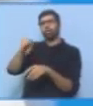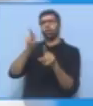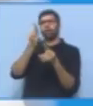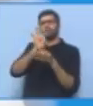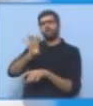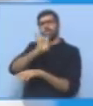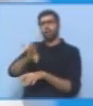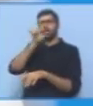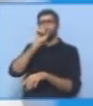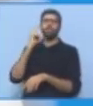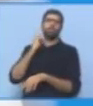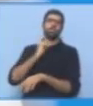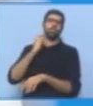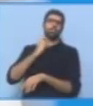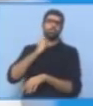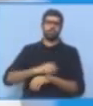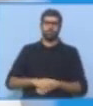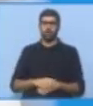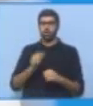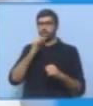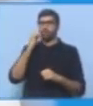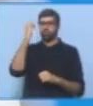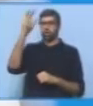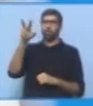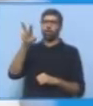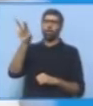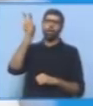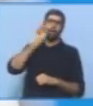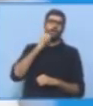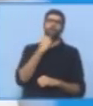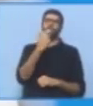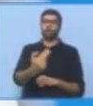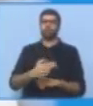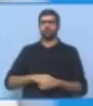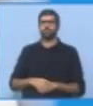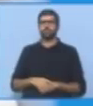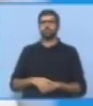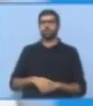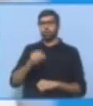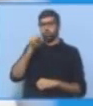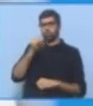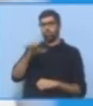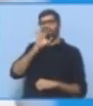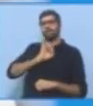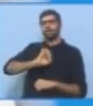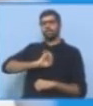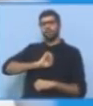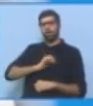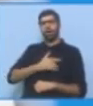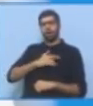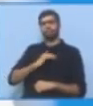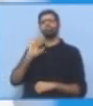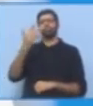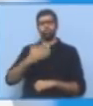pomba. E do céu fez-se ouvir uma voz: Tu és o meu filho muito amado.